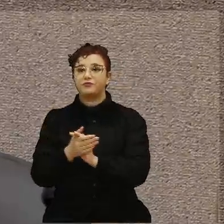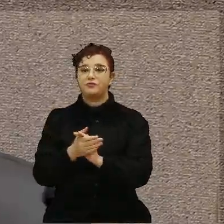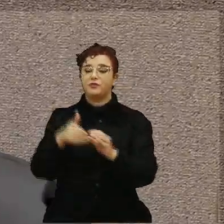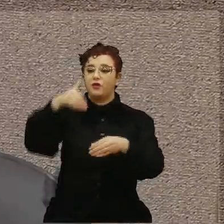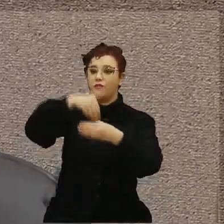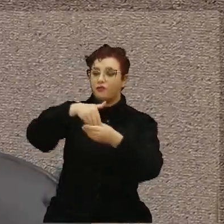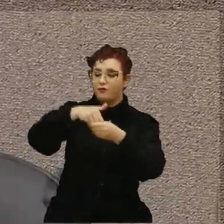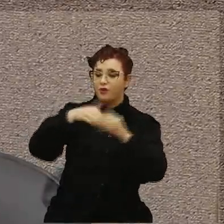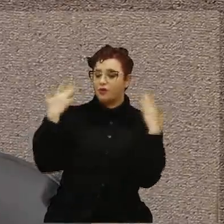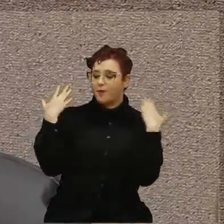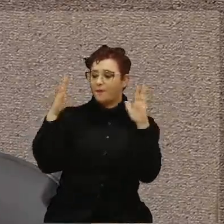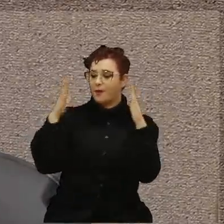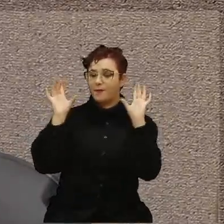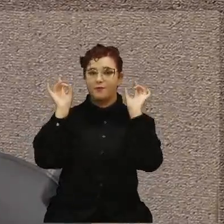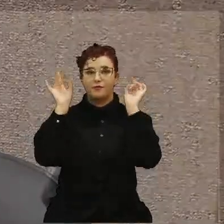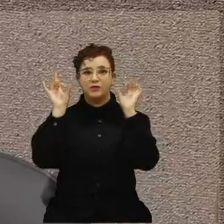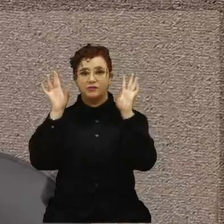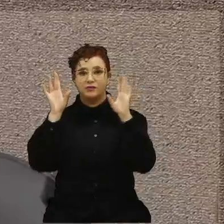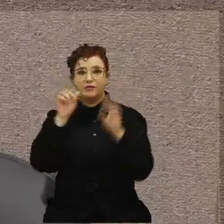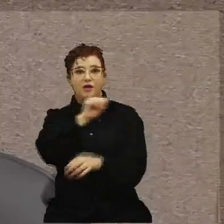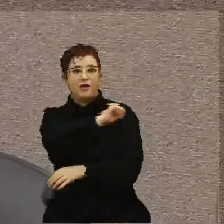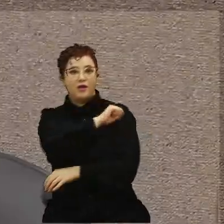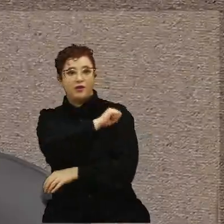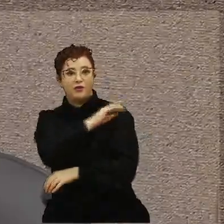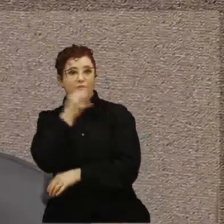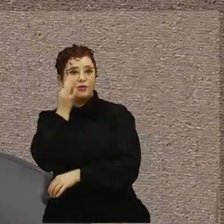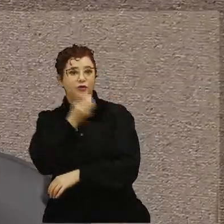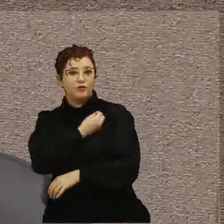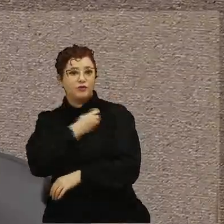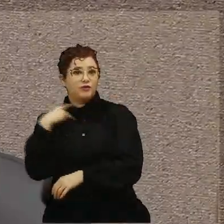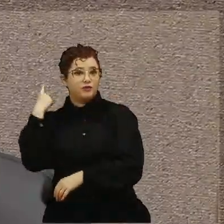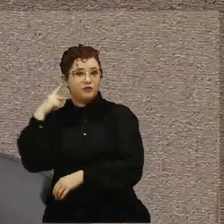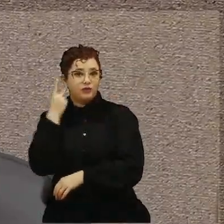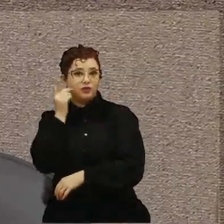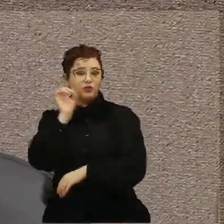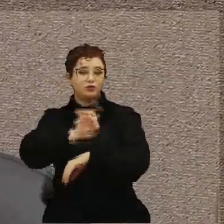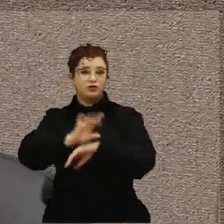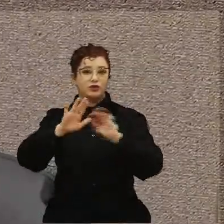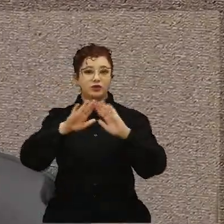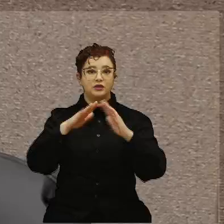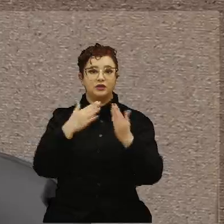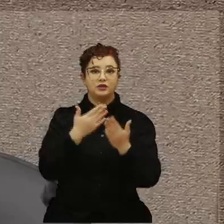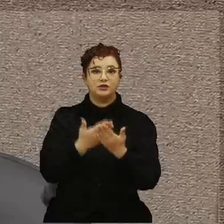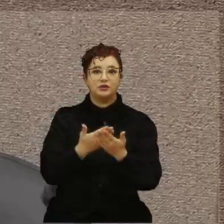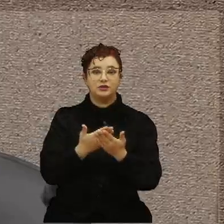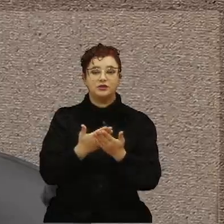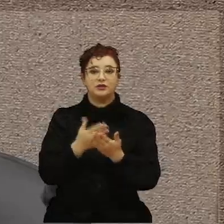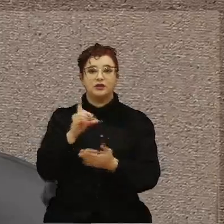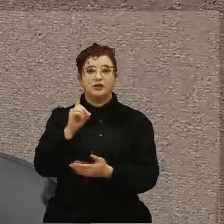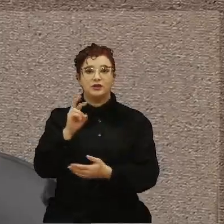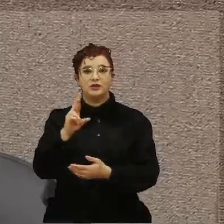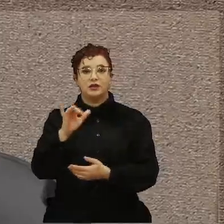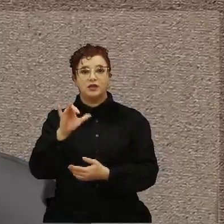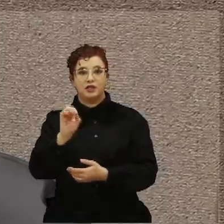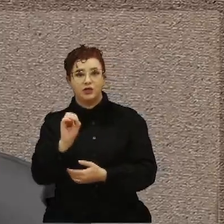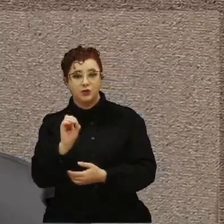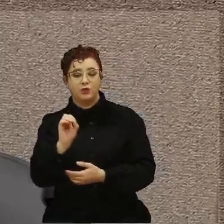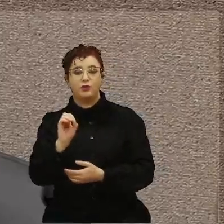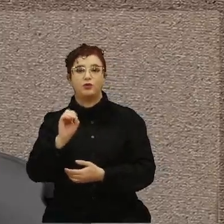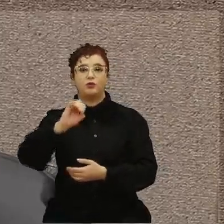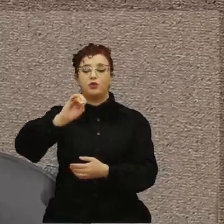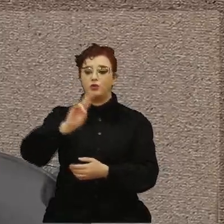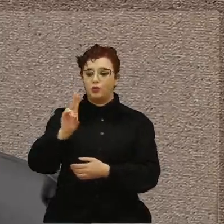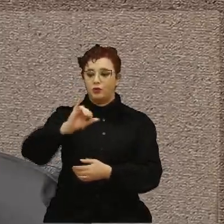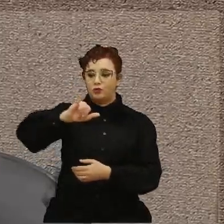congratulações muito especial para um estudante que está aqui, vereador por um dia da sua escola, lá do Dario Granja Santana, o João